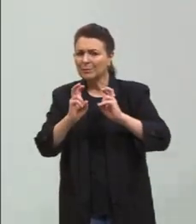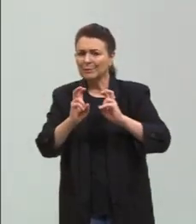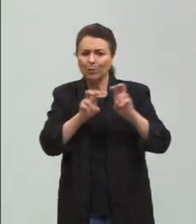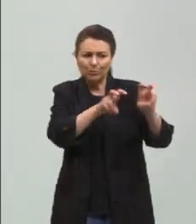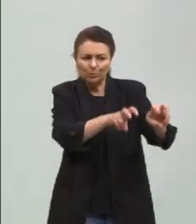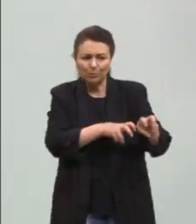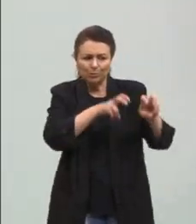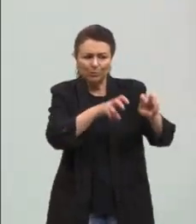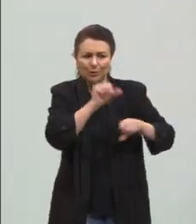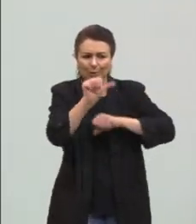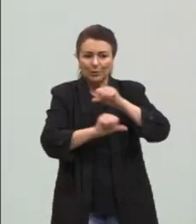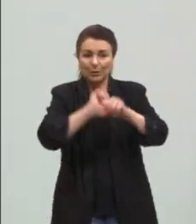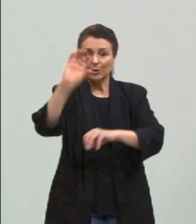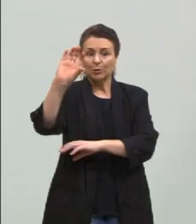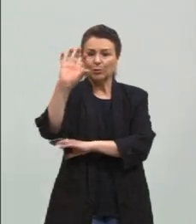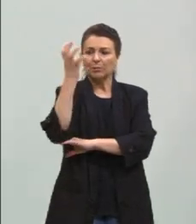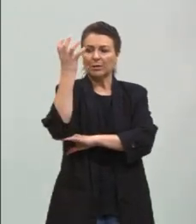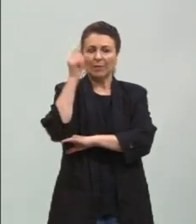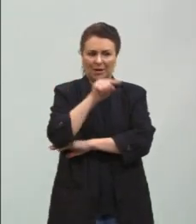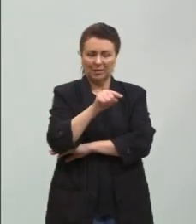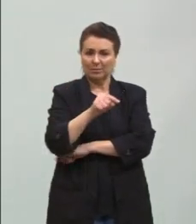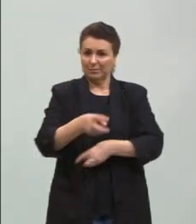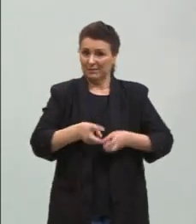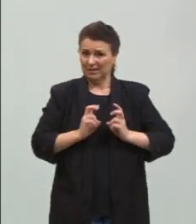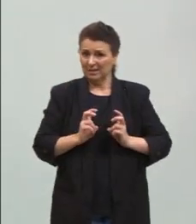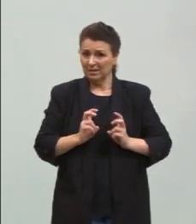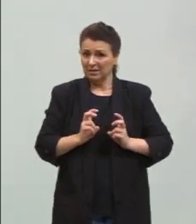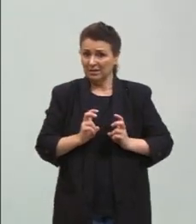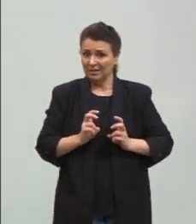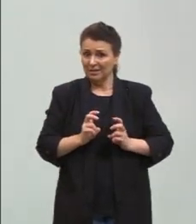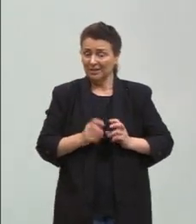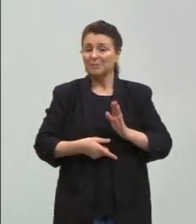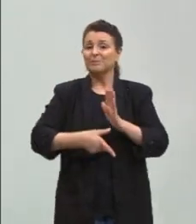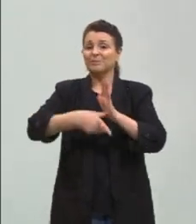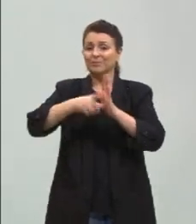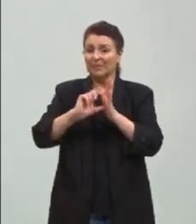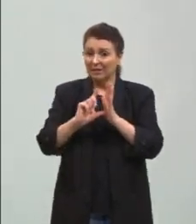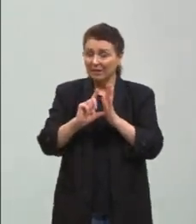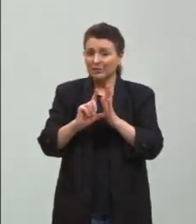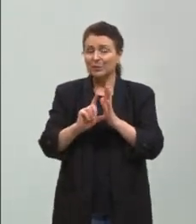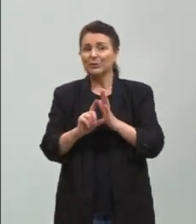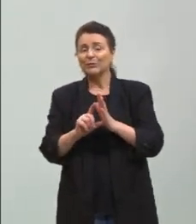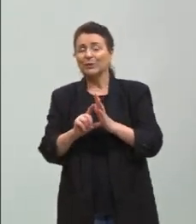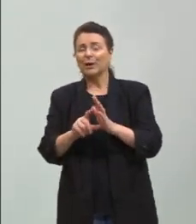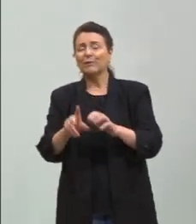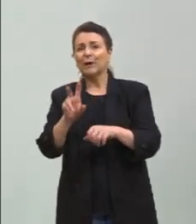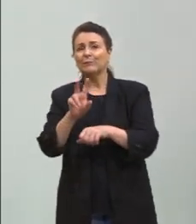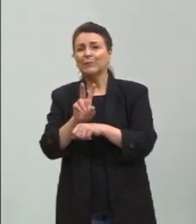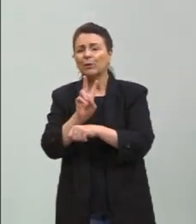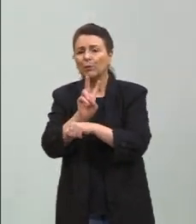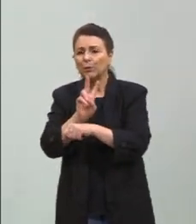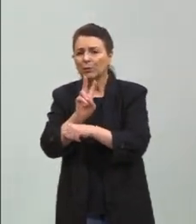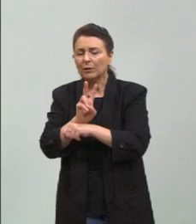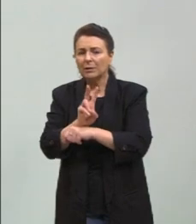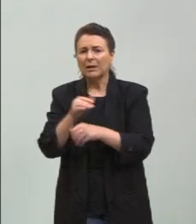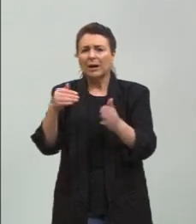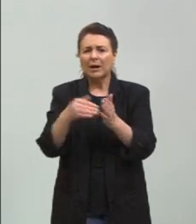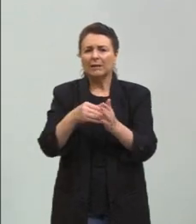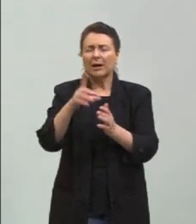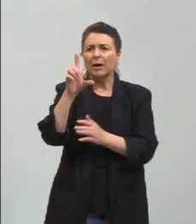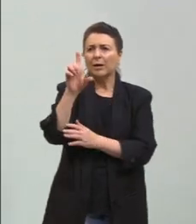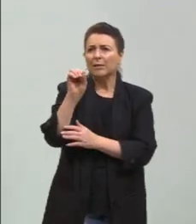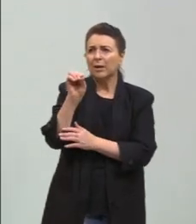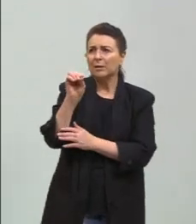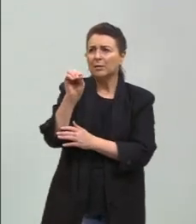sobre a mudança climática né ah antes se até o décimo dia de